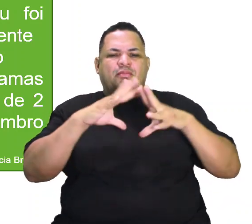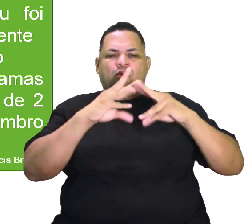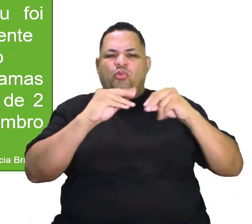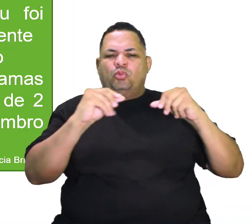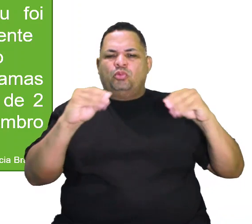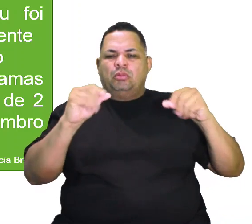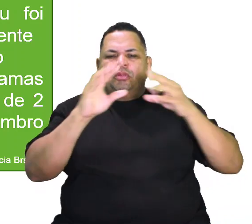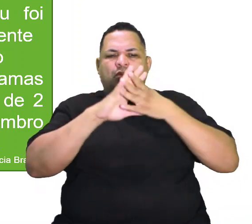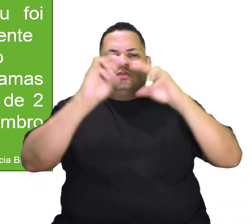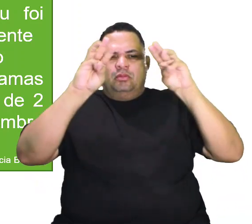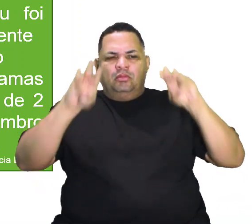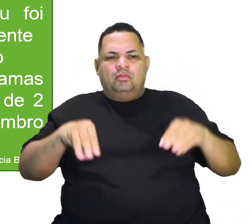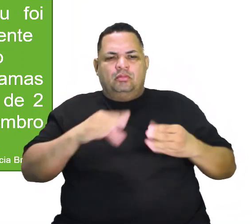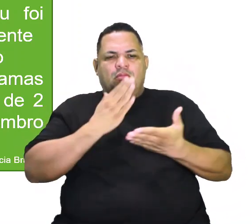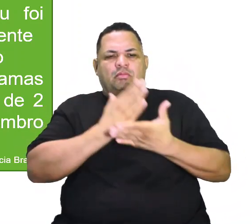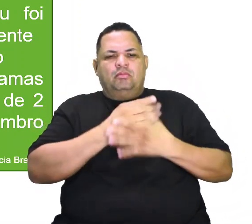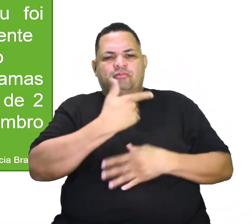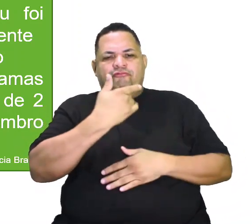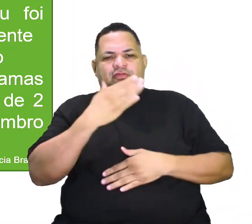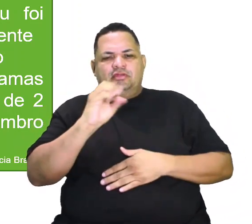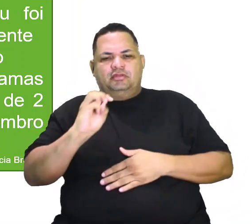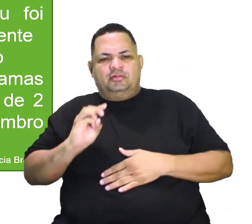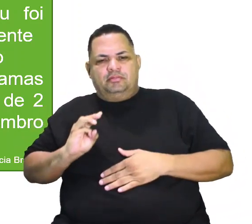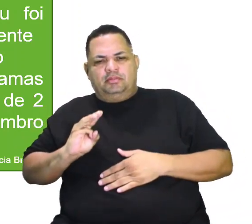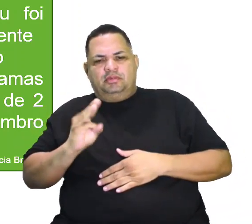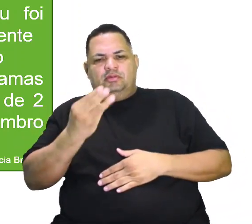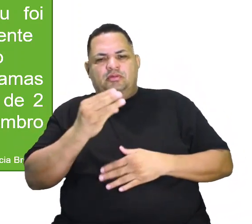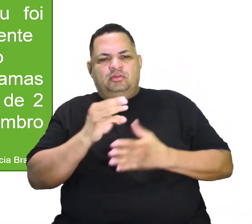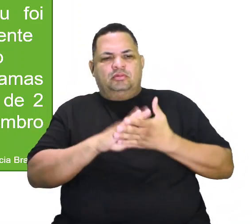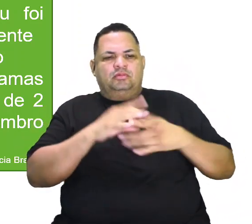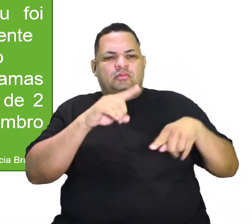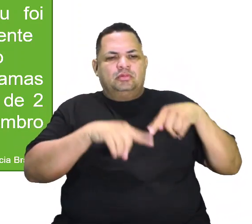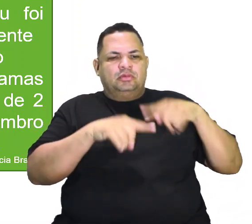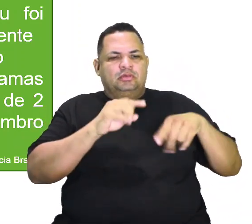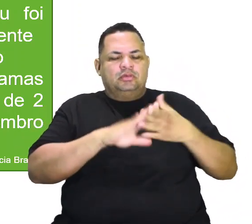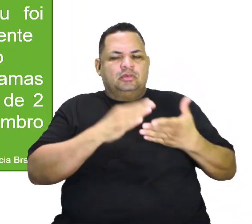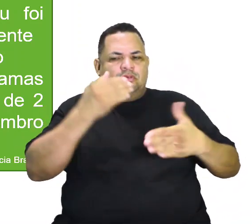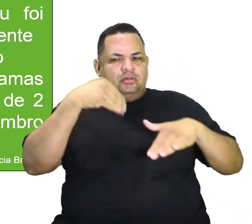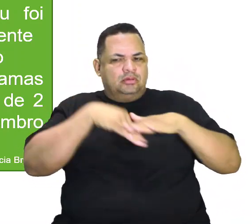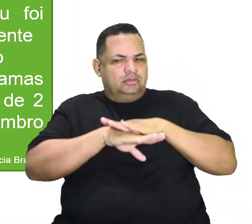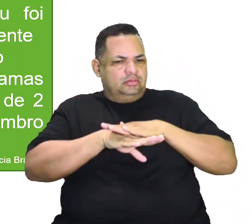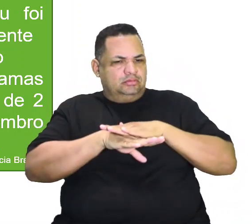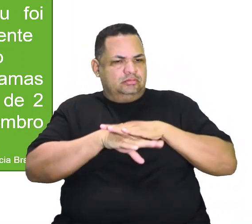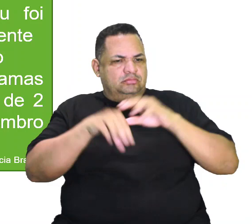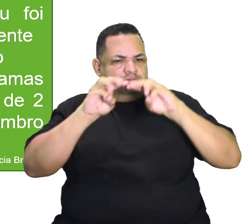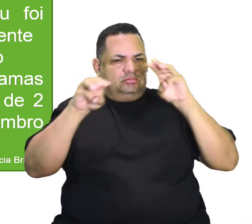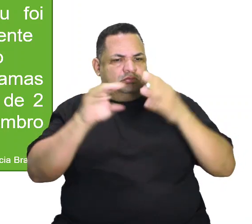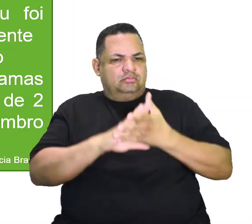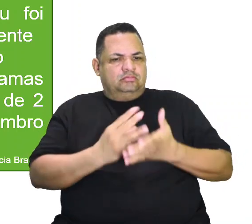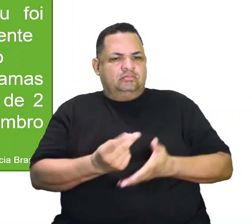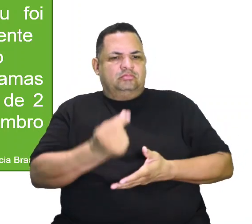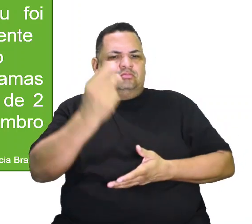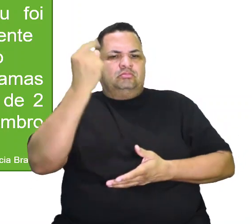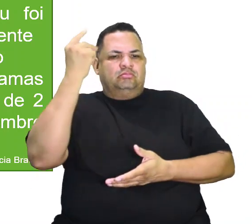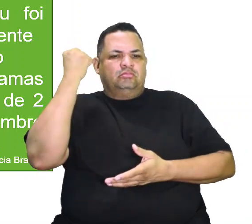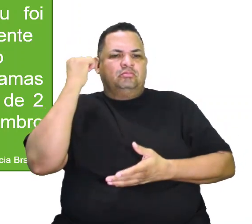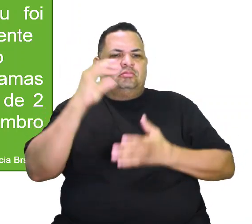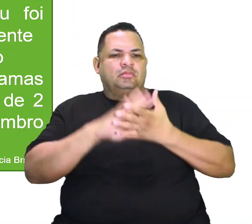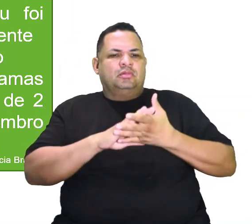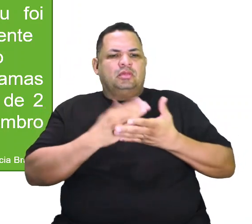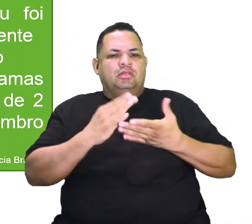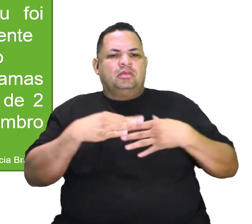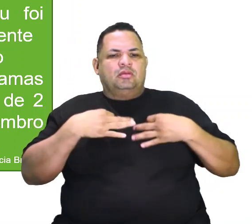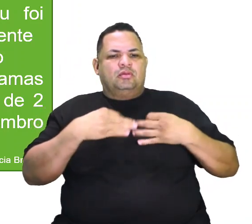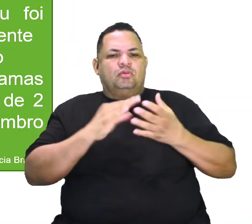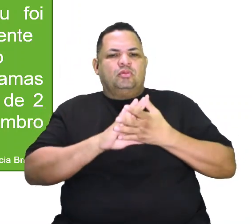encontrava. O que foi destruído no museu? Parte dos 20 milhões de itens que o museu abrigava,